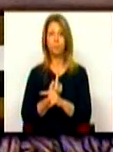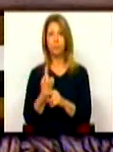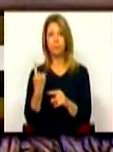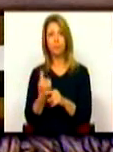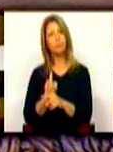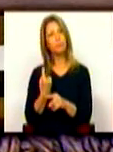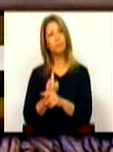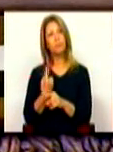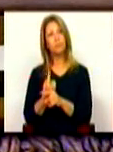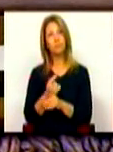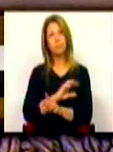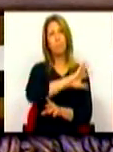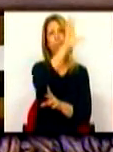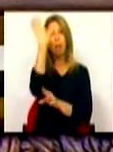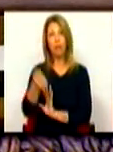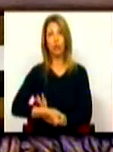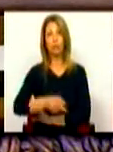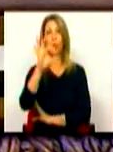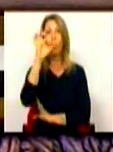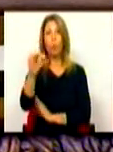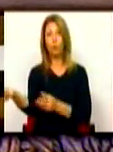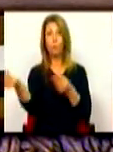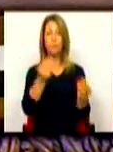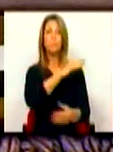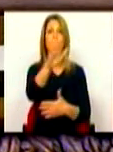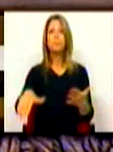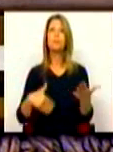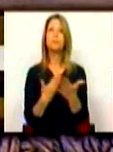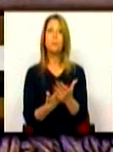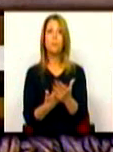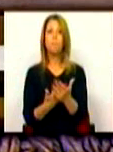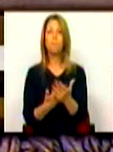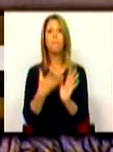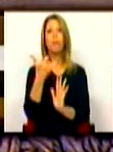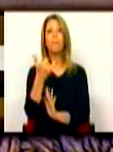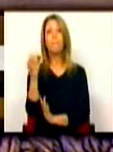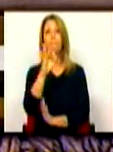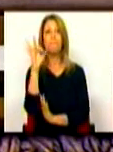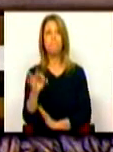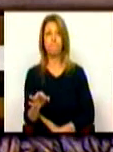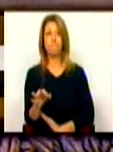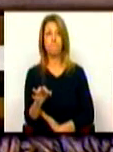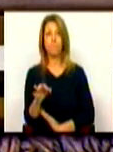um conjunto de 8 países apresentaram uma proposta para que 25% dos